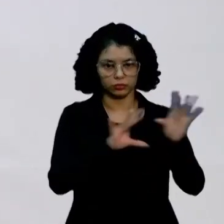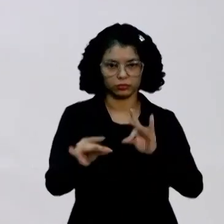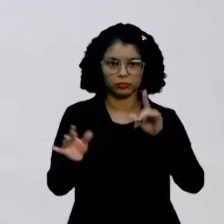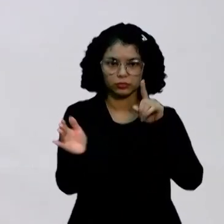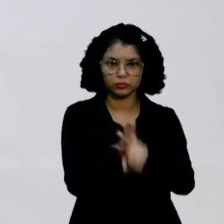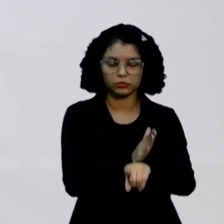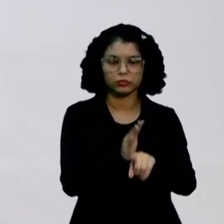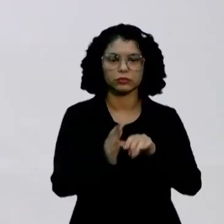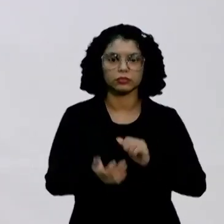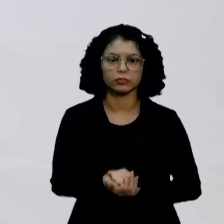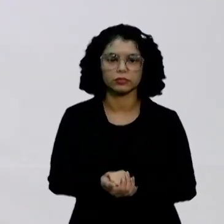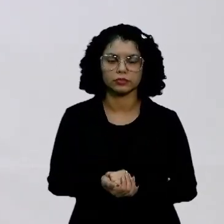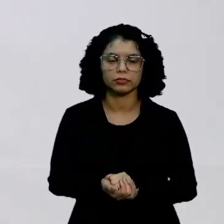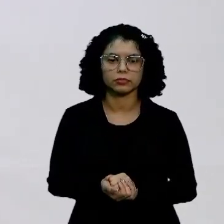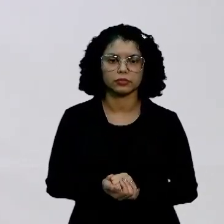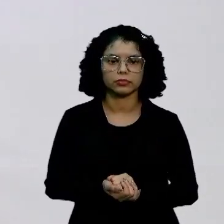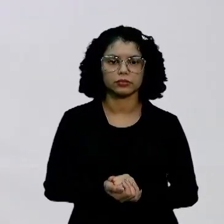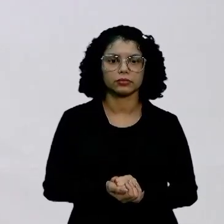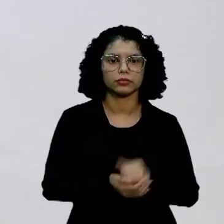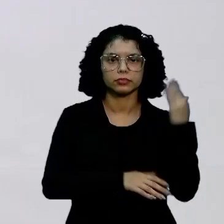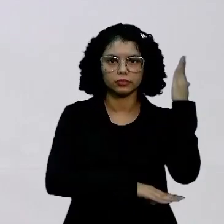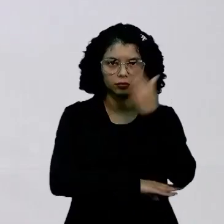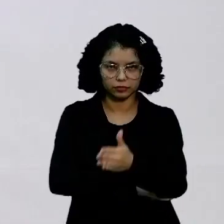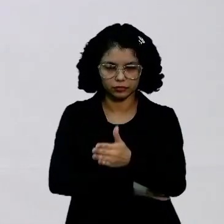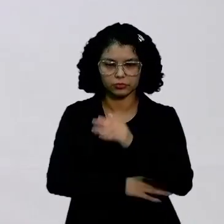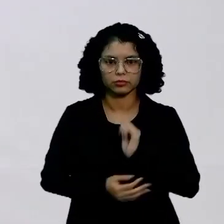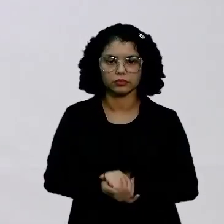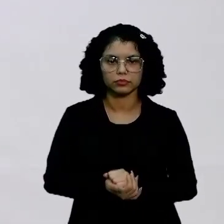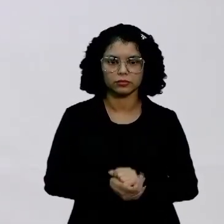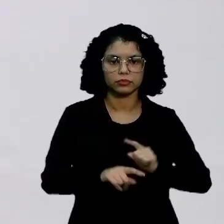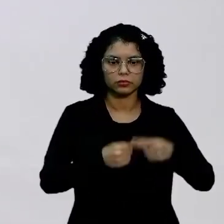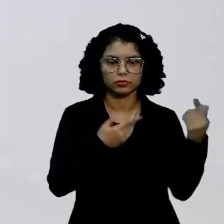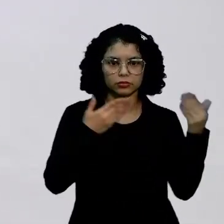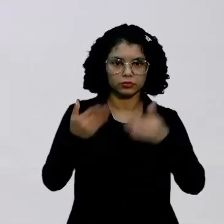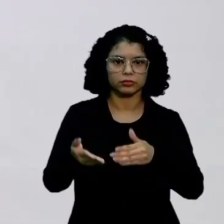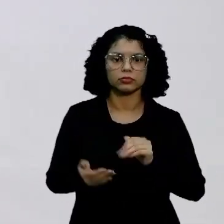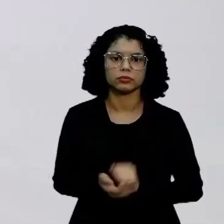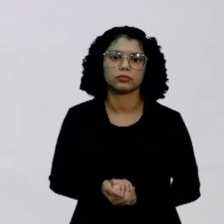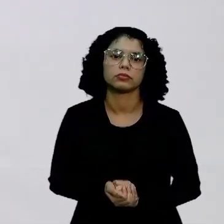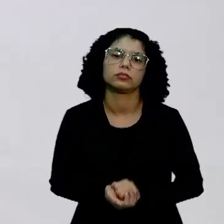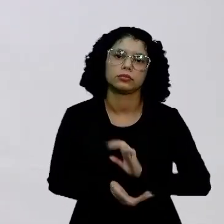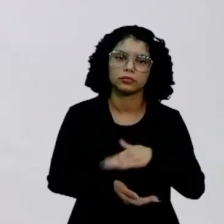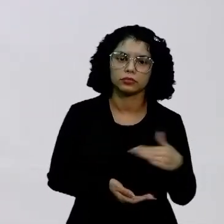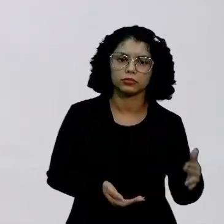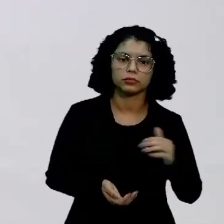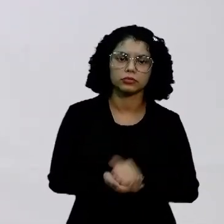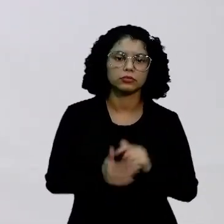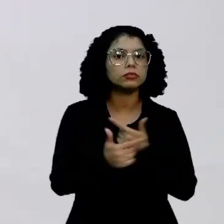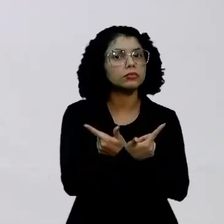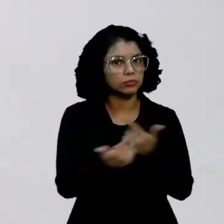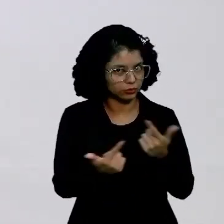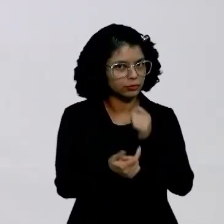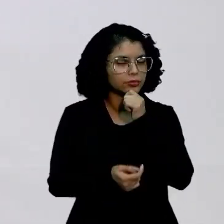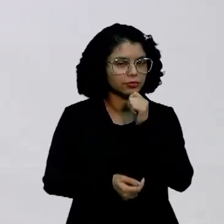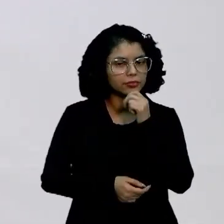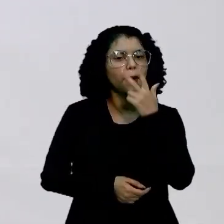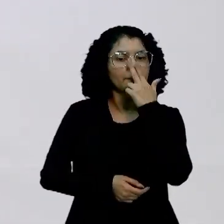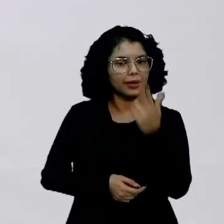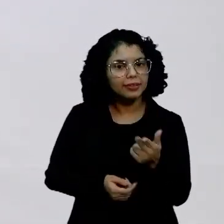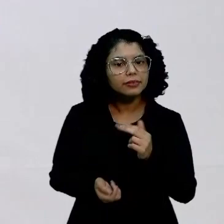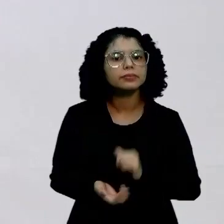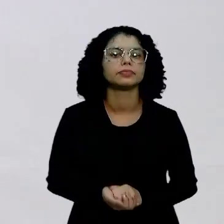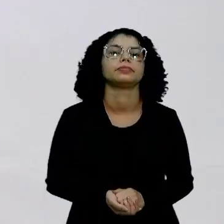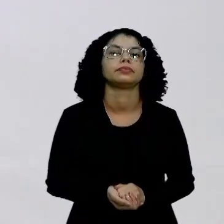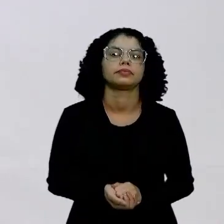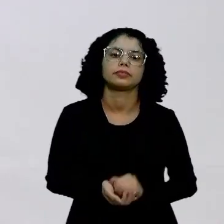questões diretas, vai direto ao foco. Quando você tem sorte, aparece dessa maneira, né? Eu tenho